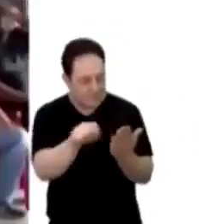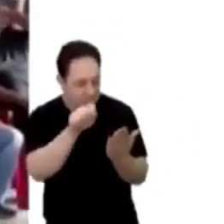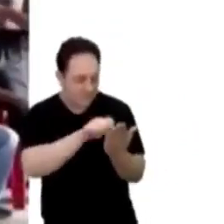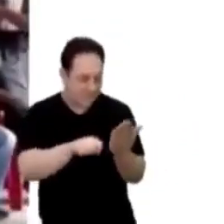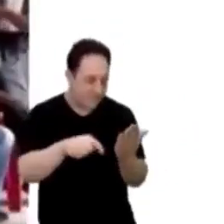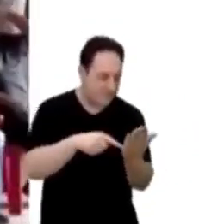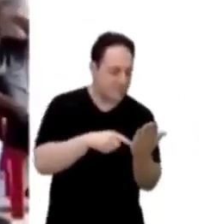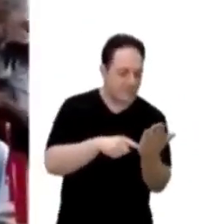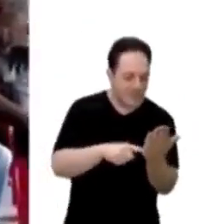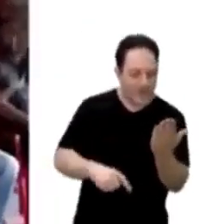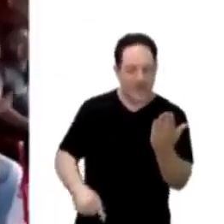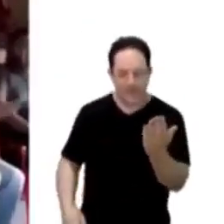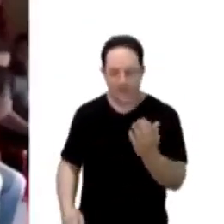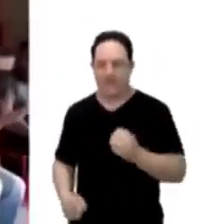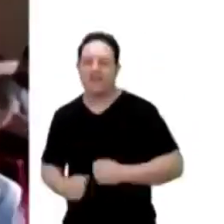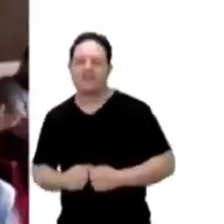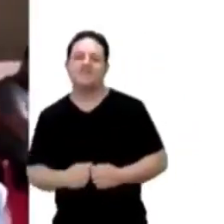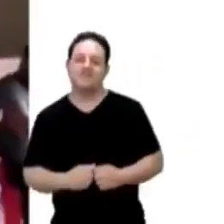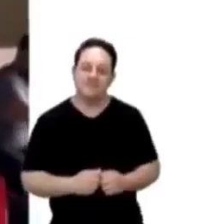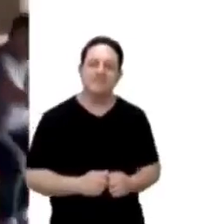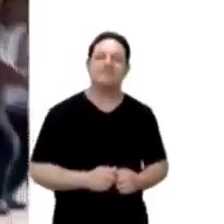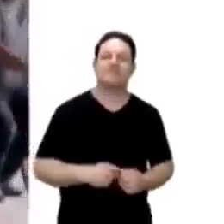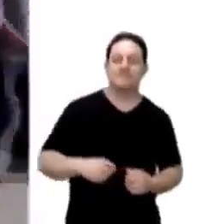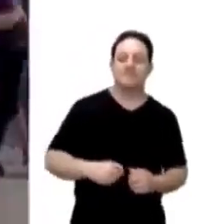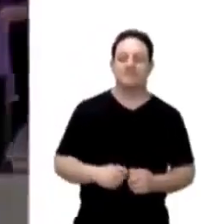volta aos estudos.